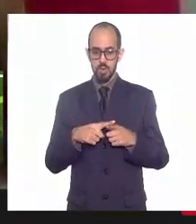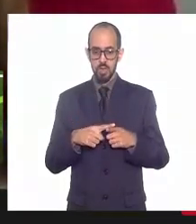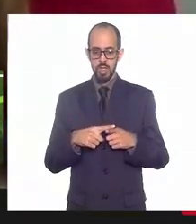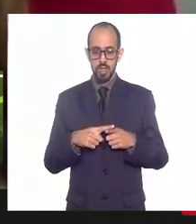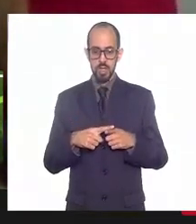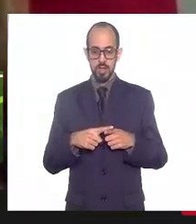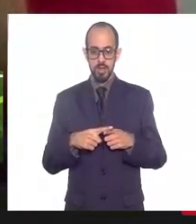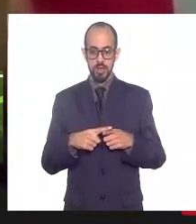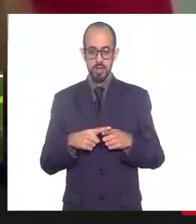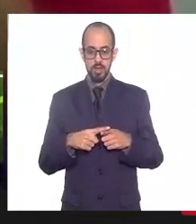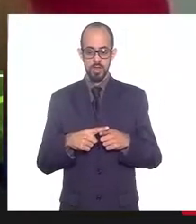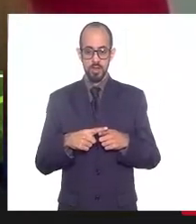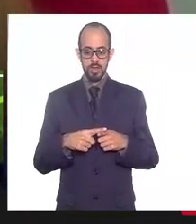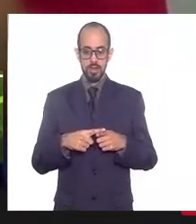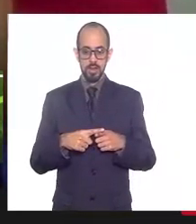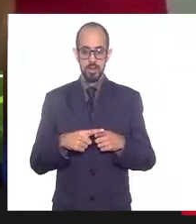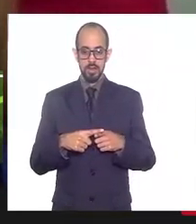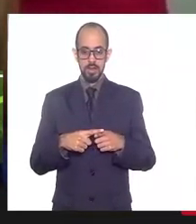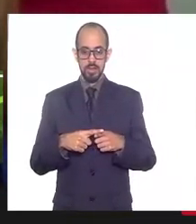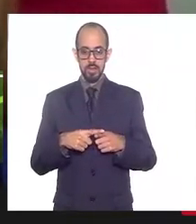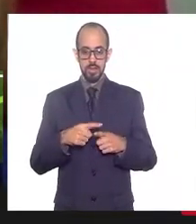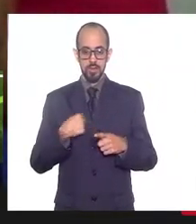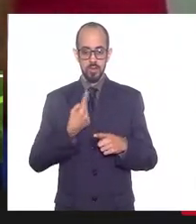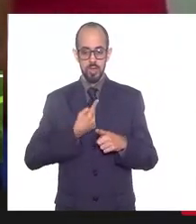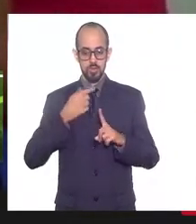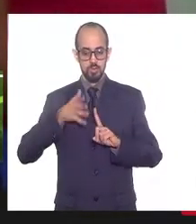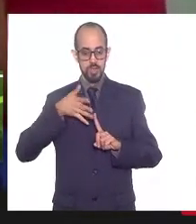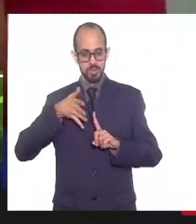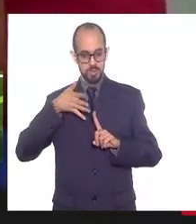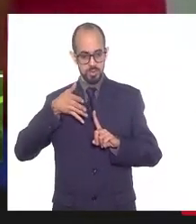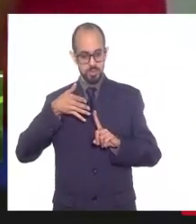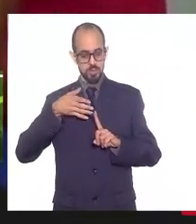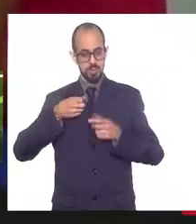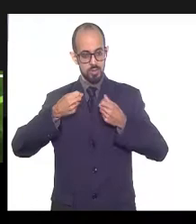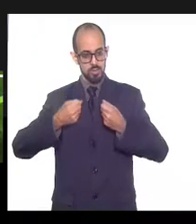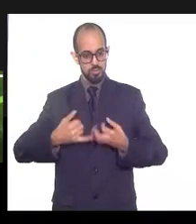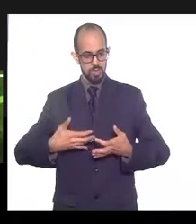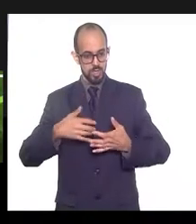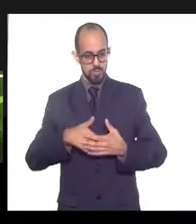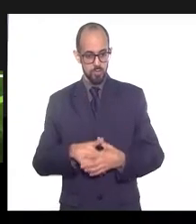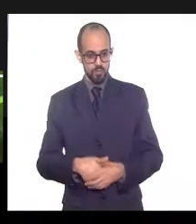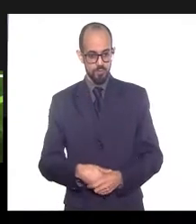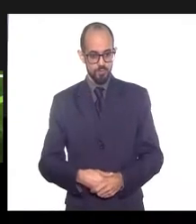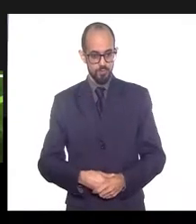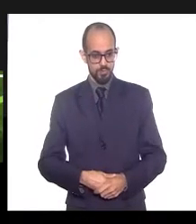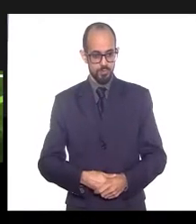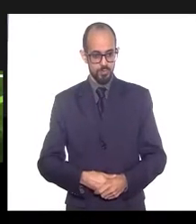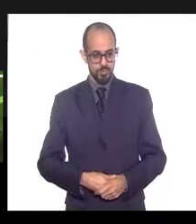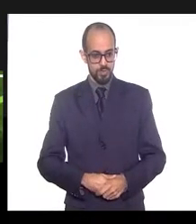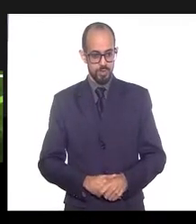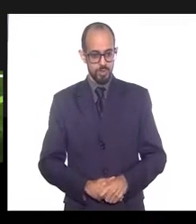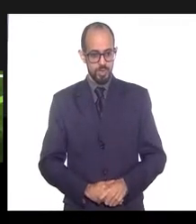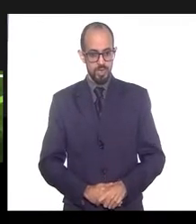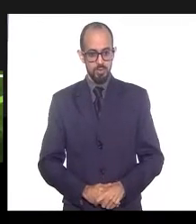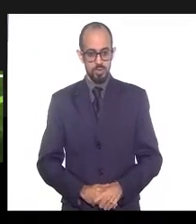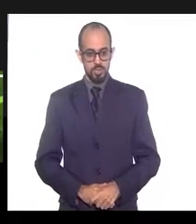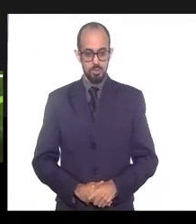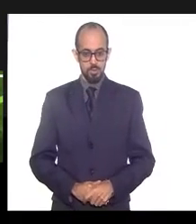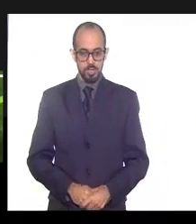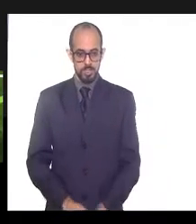presença dele porque o nosso palestrante estava na sua exposição. Deputada Tia Ju, deseja fazer alguma consideração?